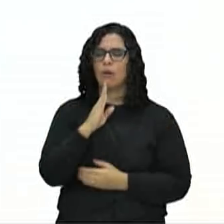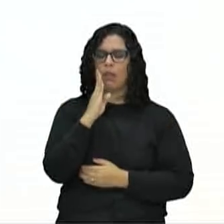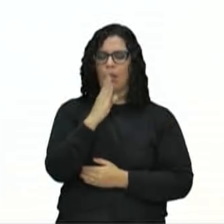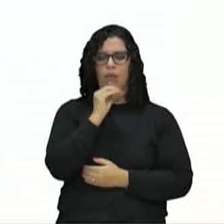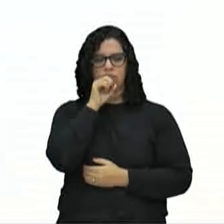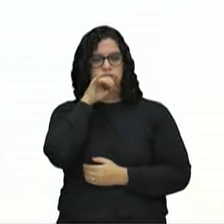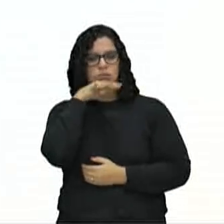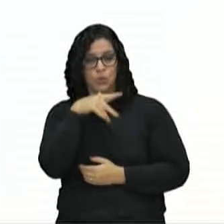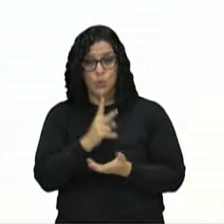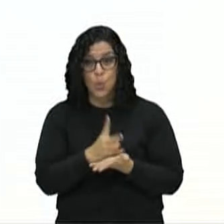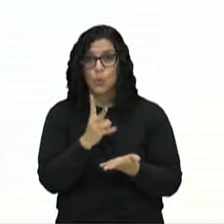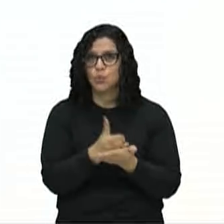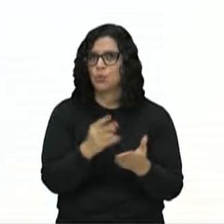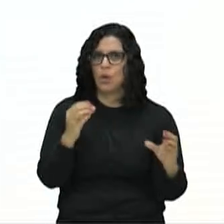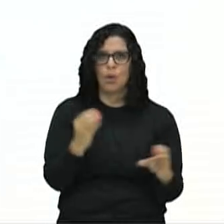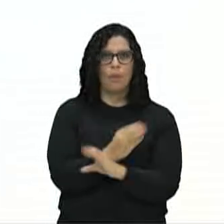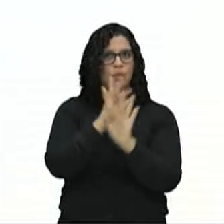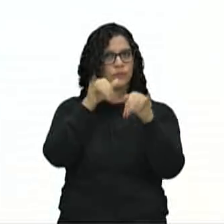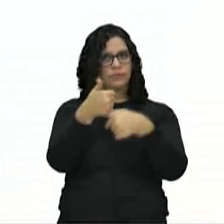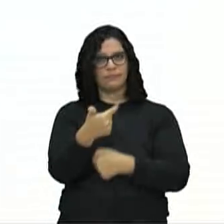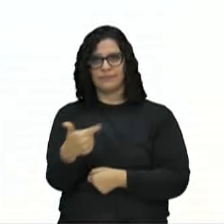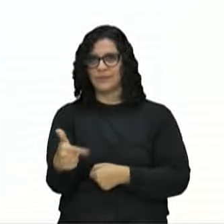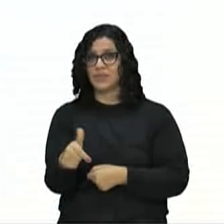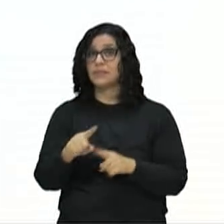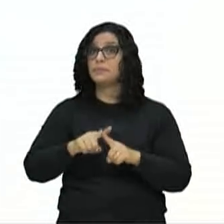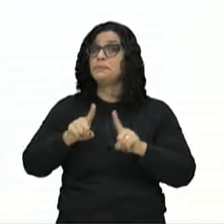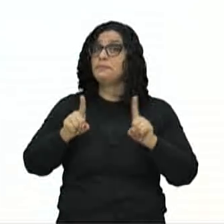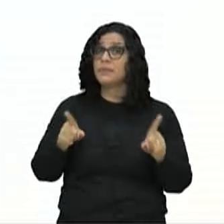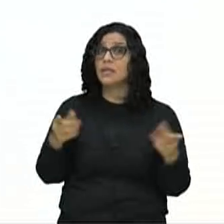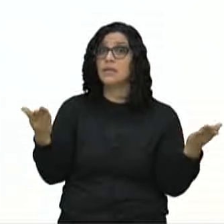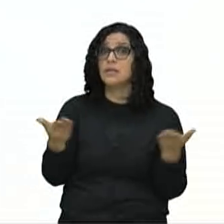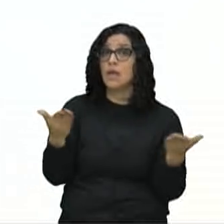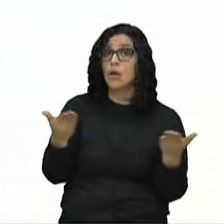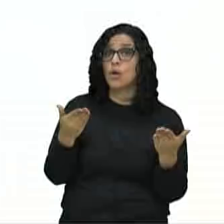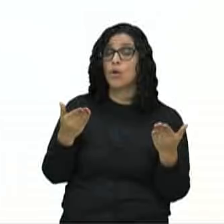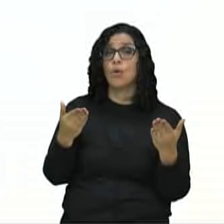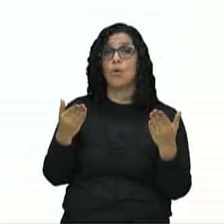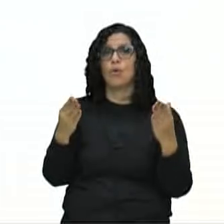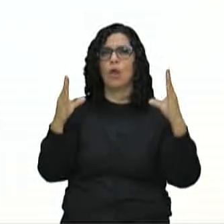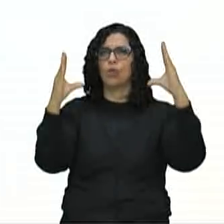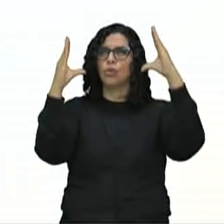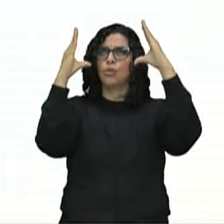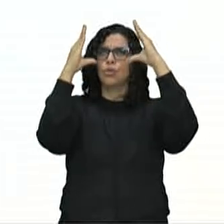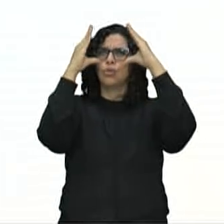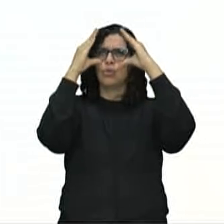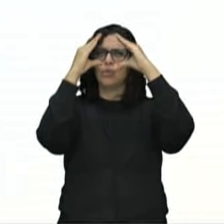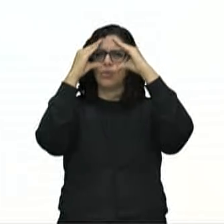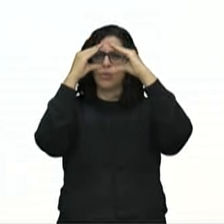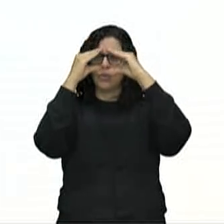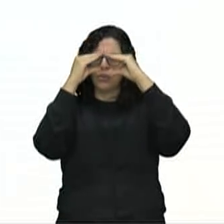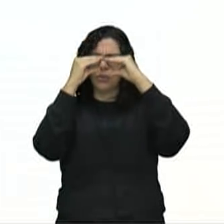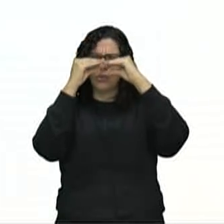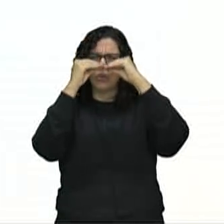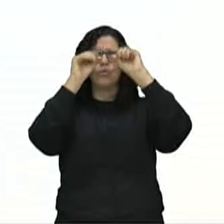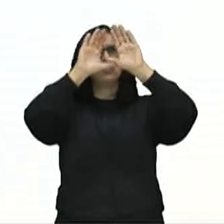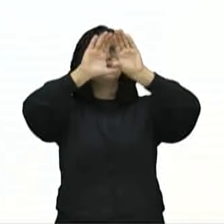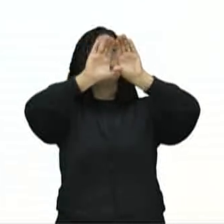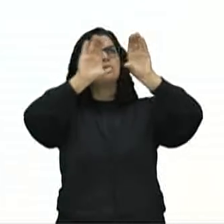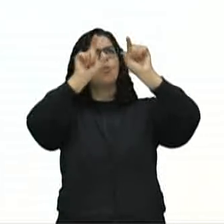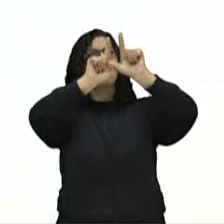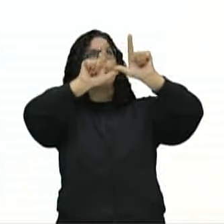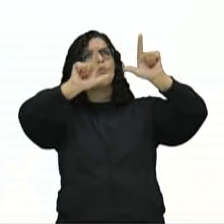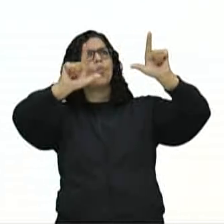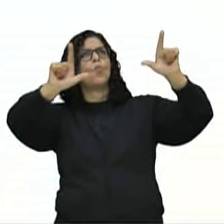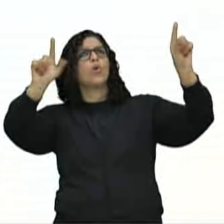não passara completamente. Mas, ao cerrar da noite, limpou o céu,